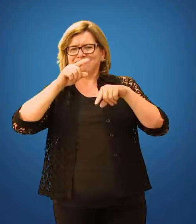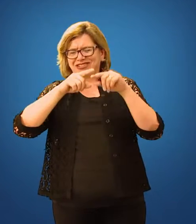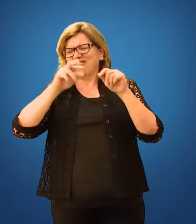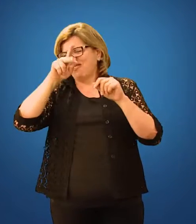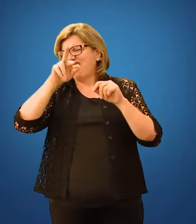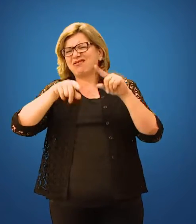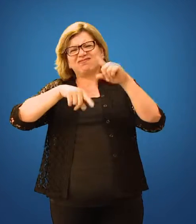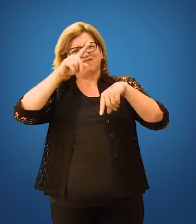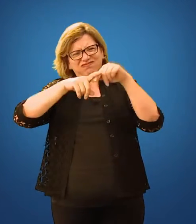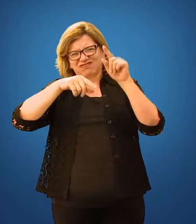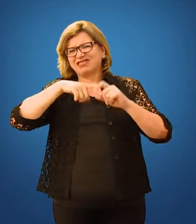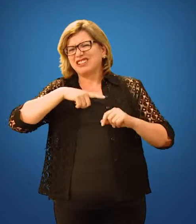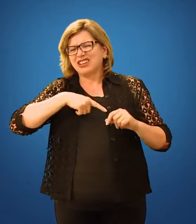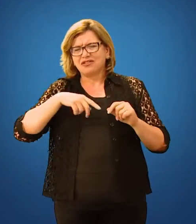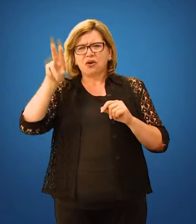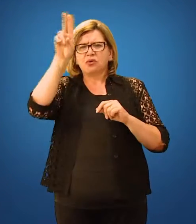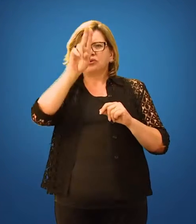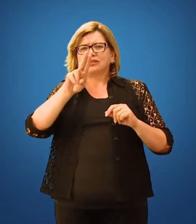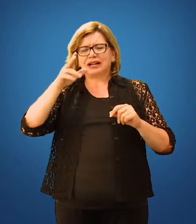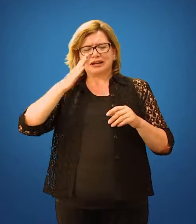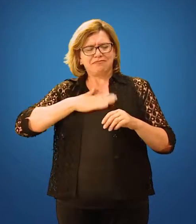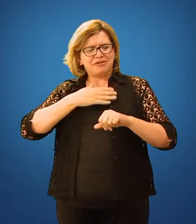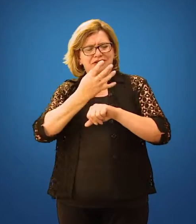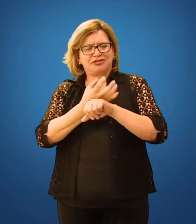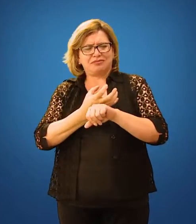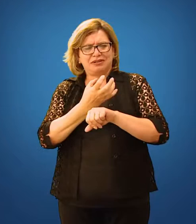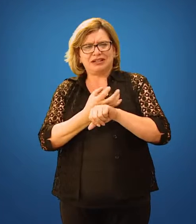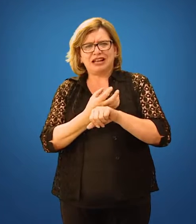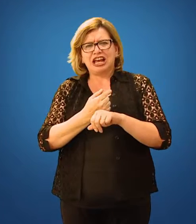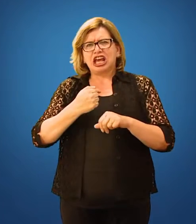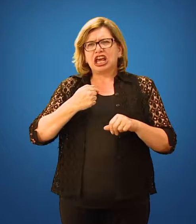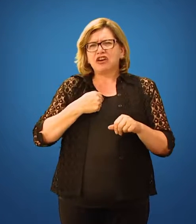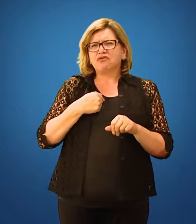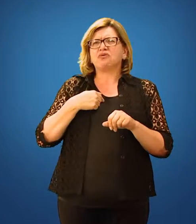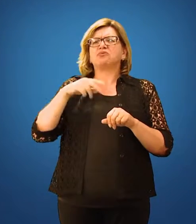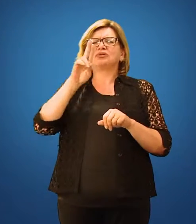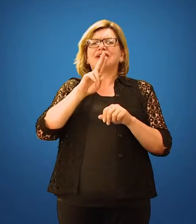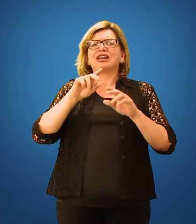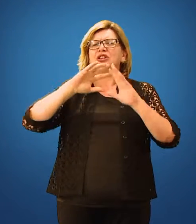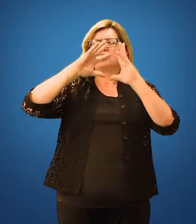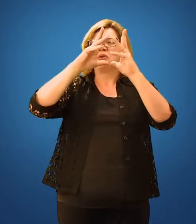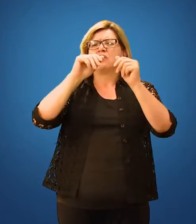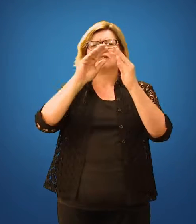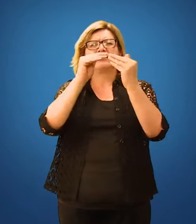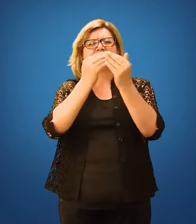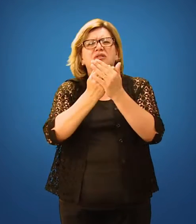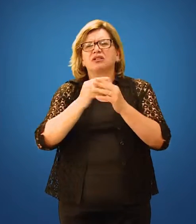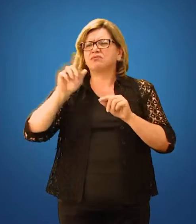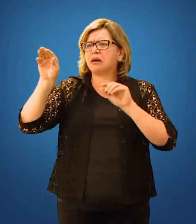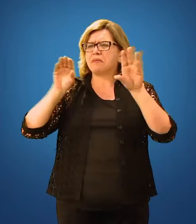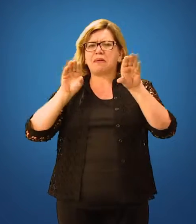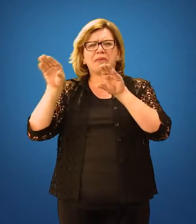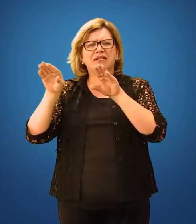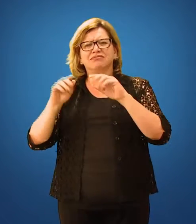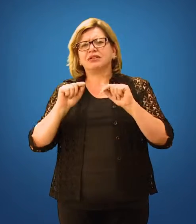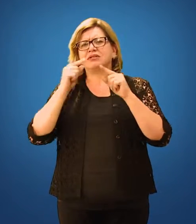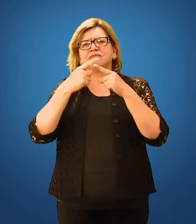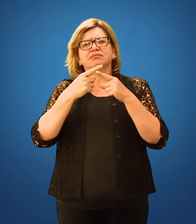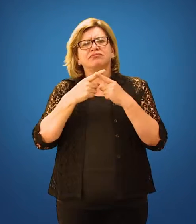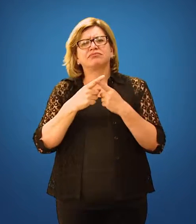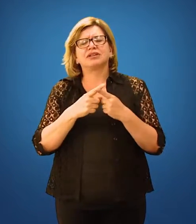didático, e vou utilizar para a minha disciplina, vou utilizar naquela escola e vou utilizar naquela comunidade. Por